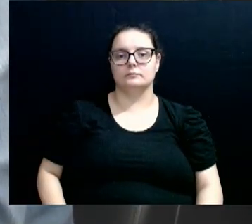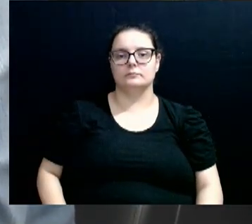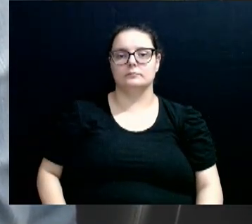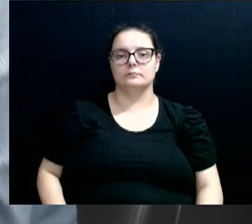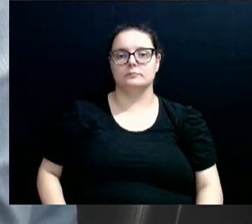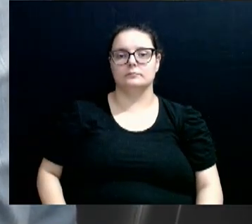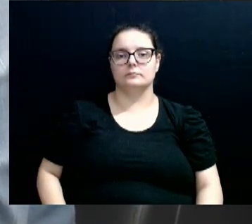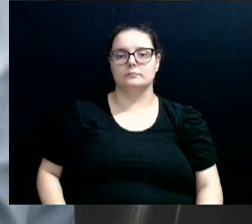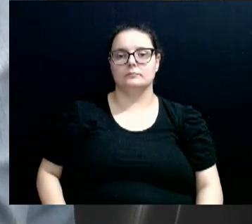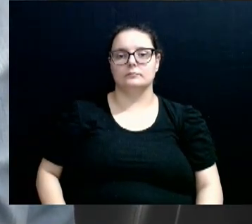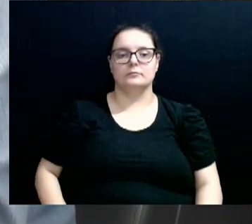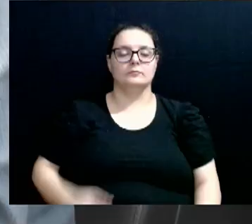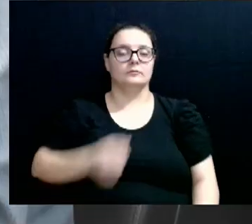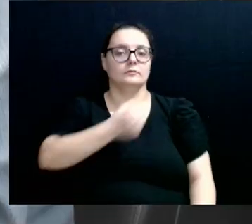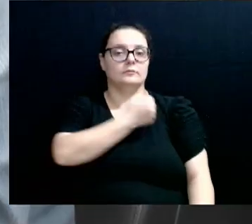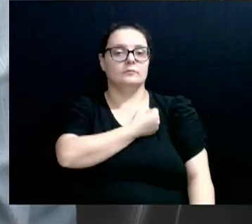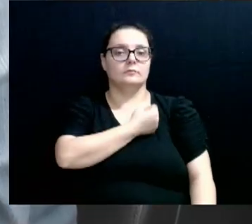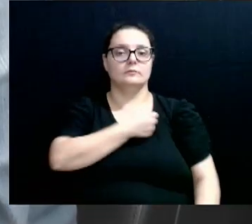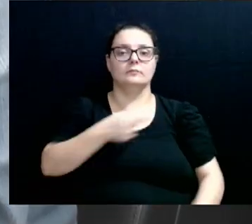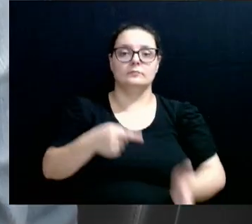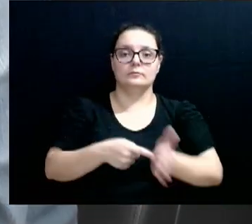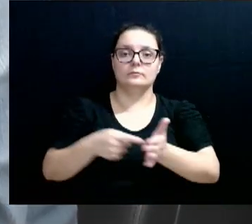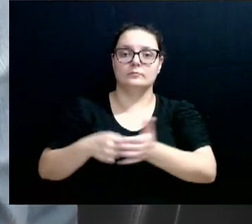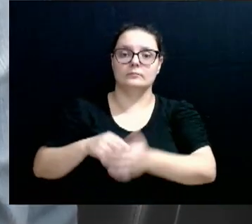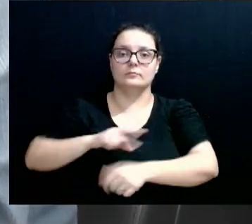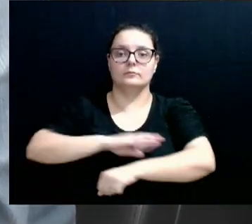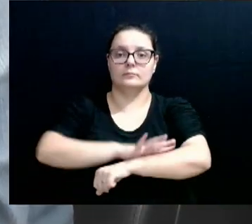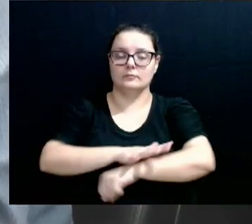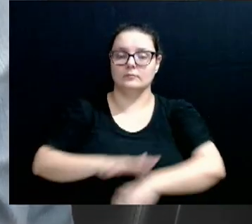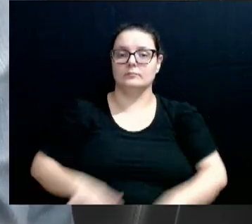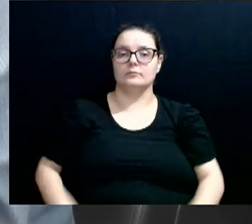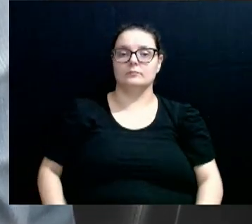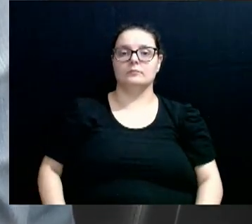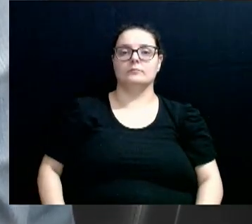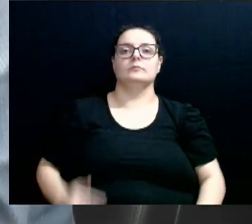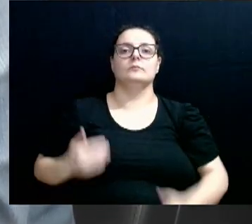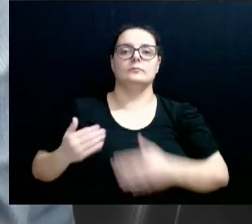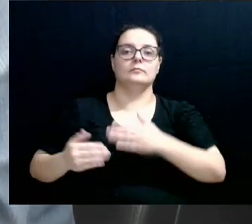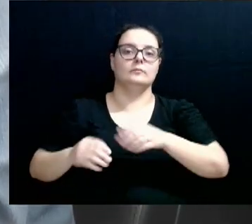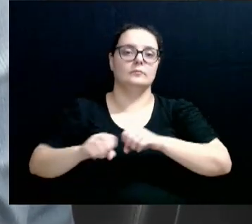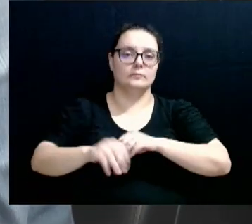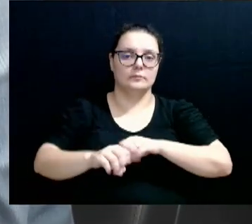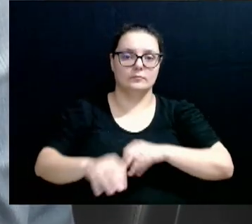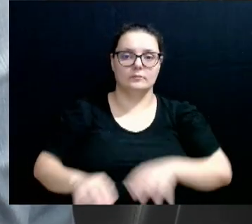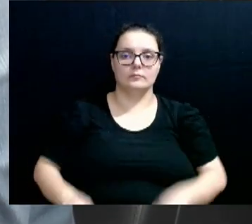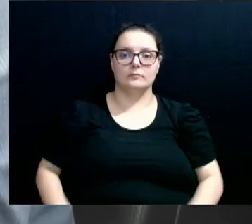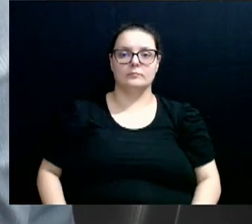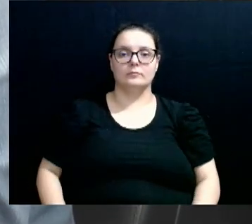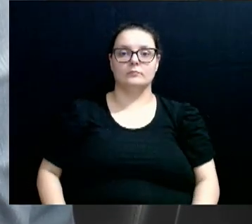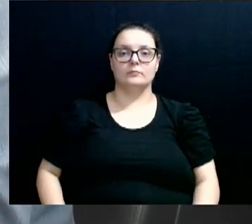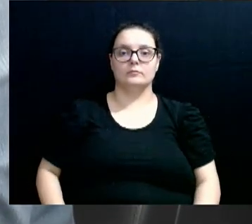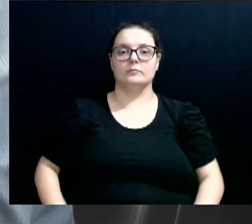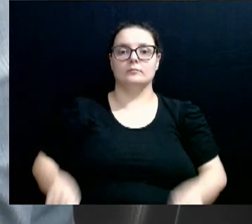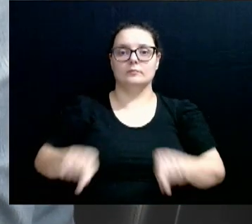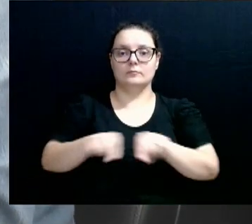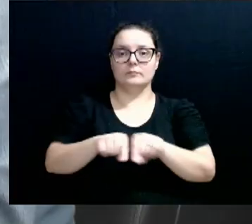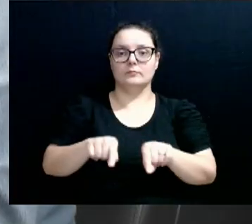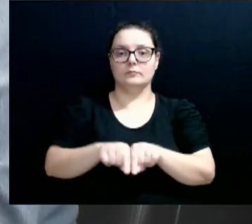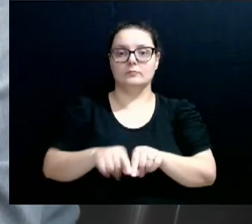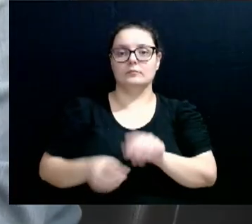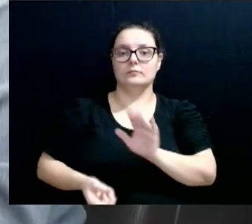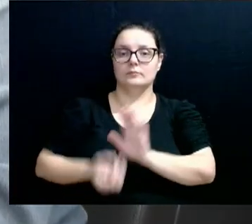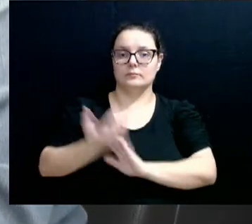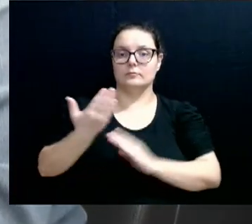denúncias de racismo no processo educacional, e também criamos ali